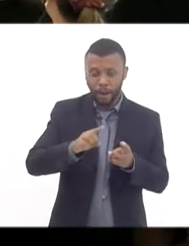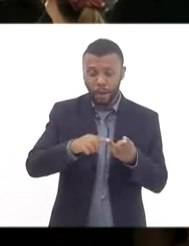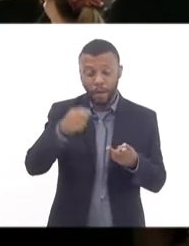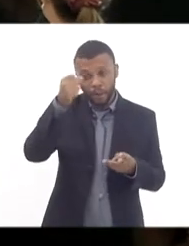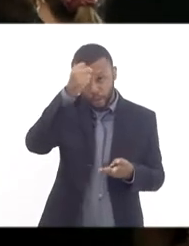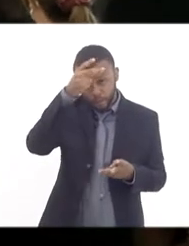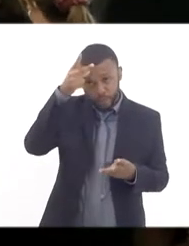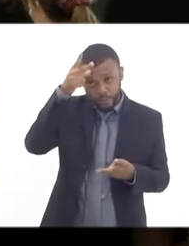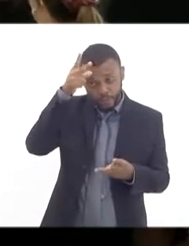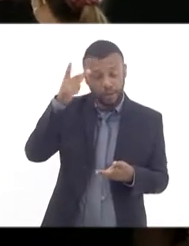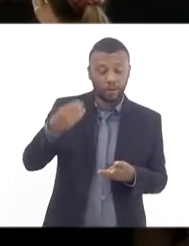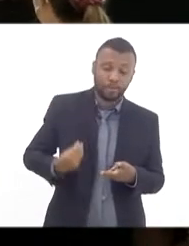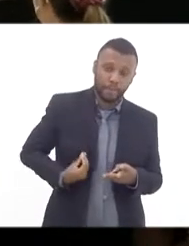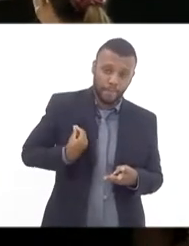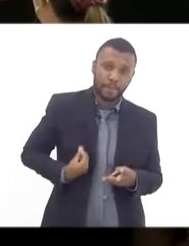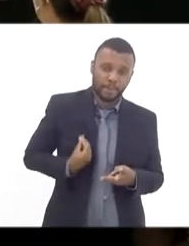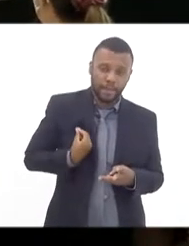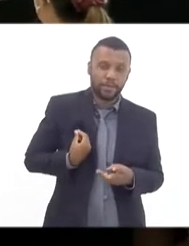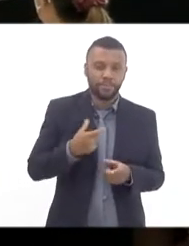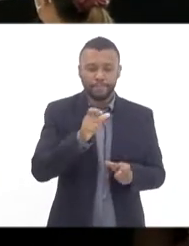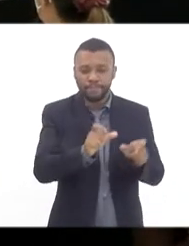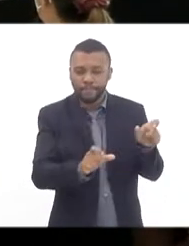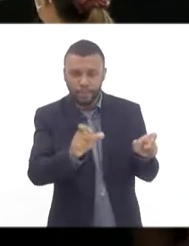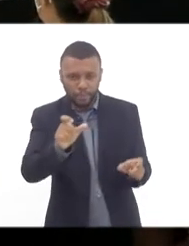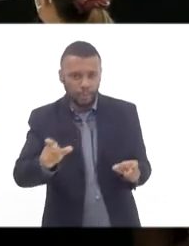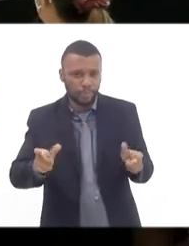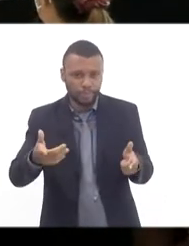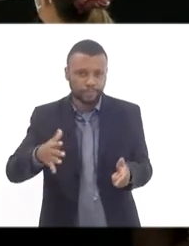Não só através de